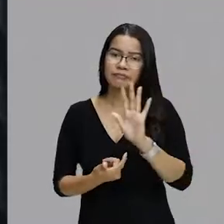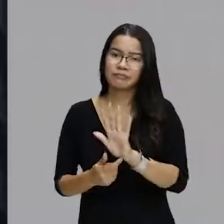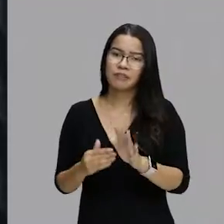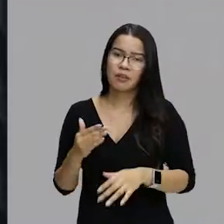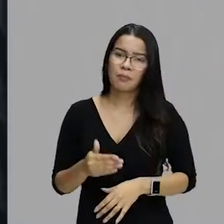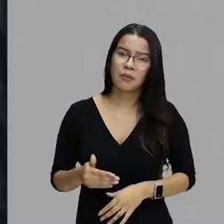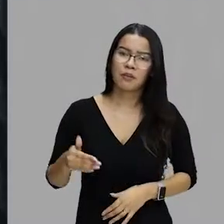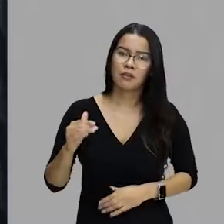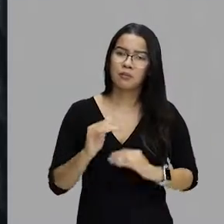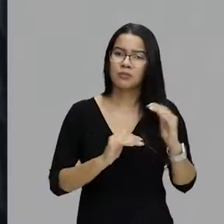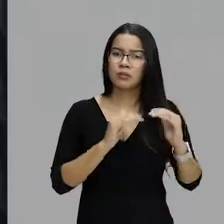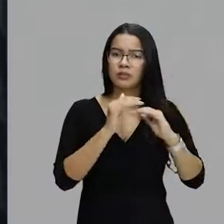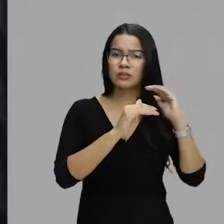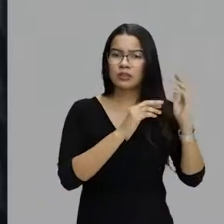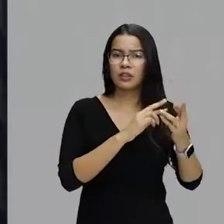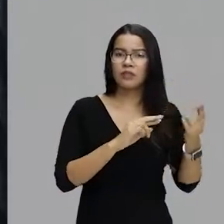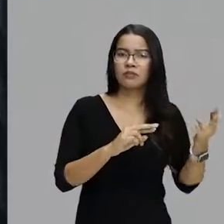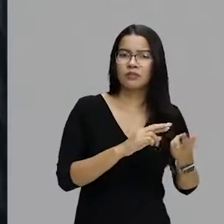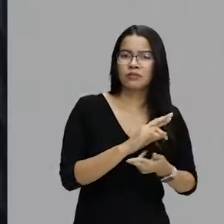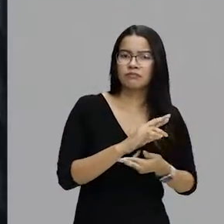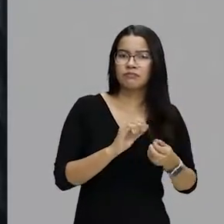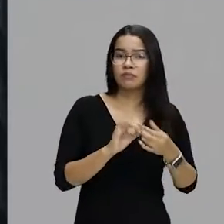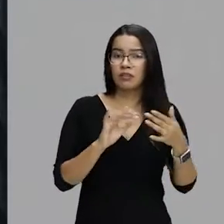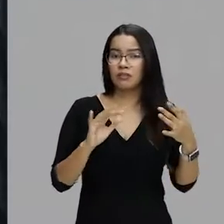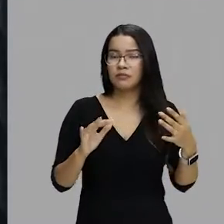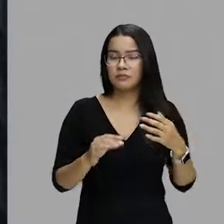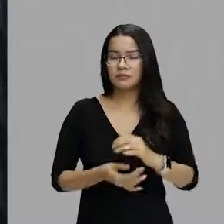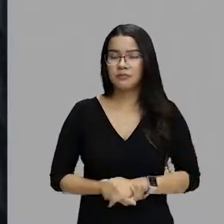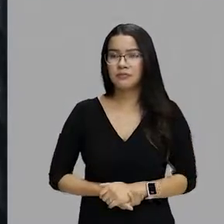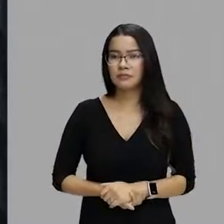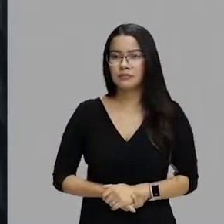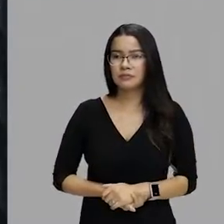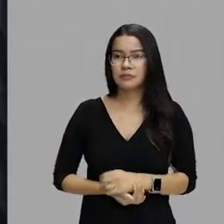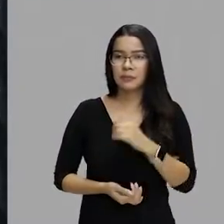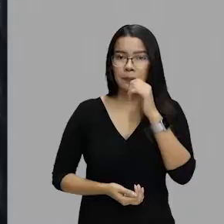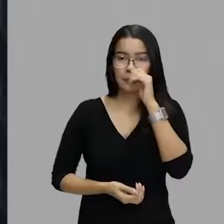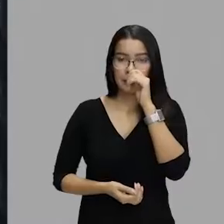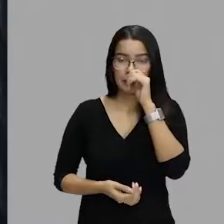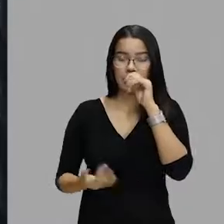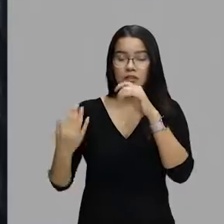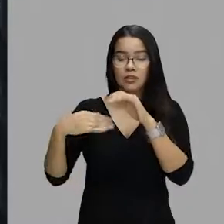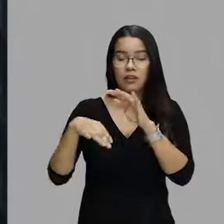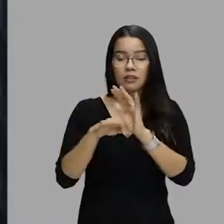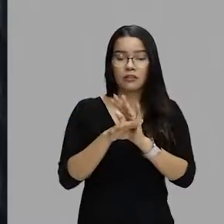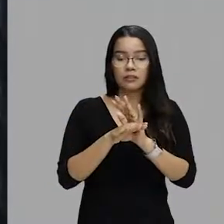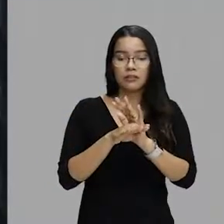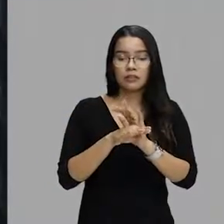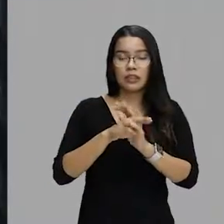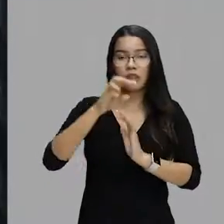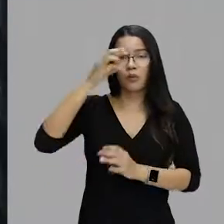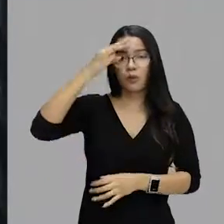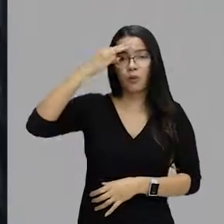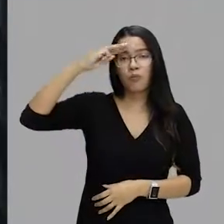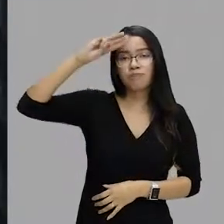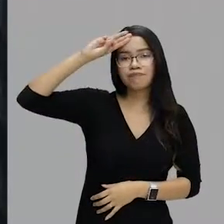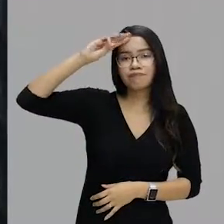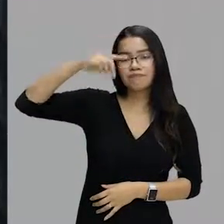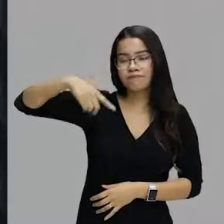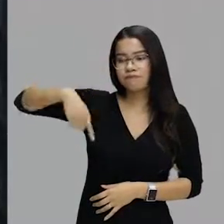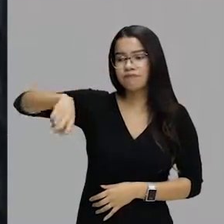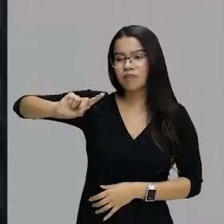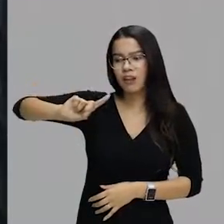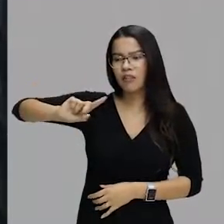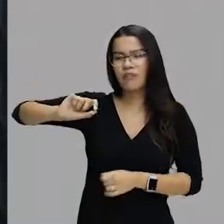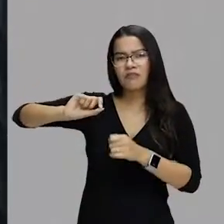processo revolucionário. Eles desembarcaram na Baía dos Porcos, em Cuba, foram fazer